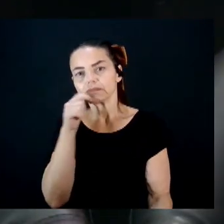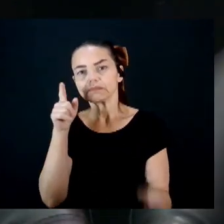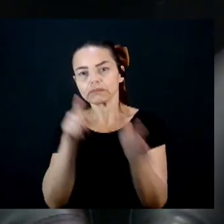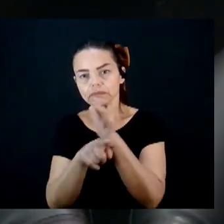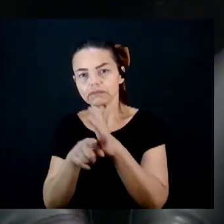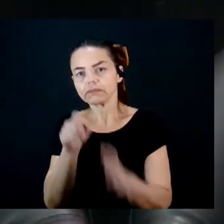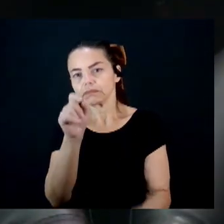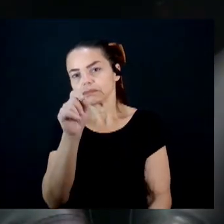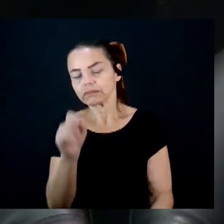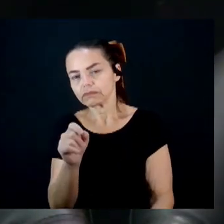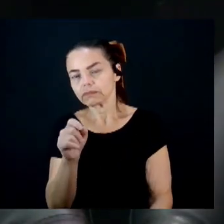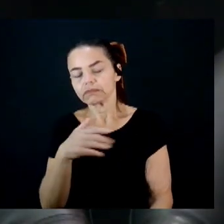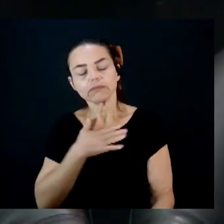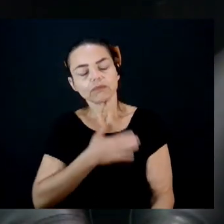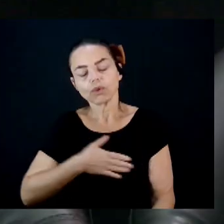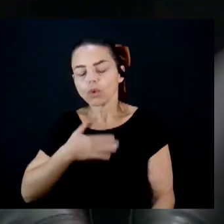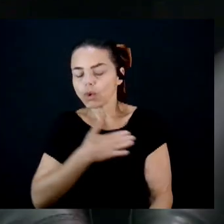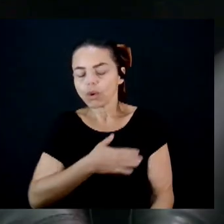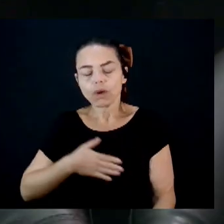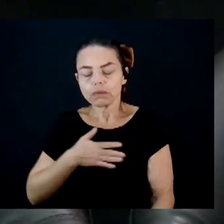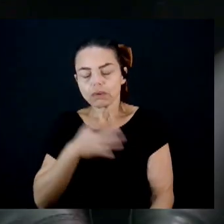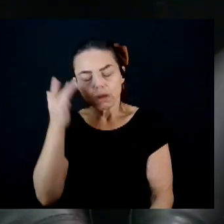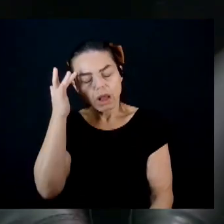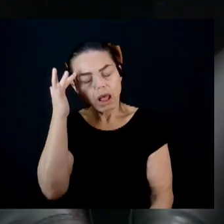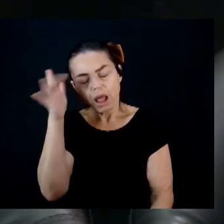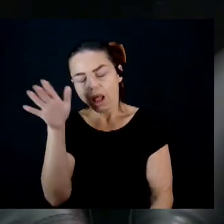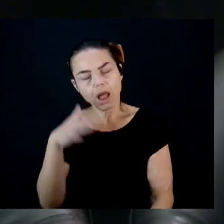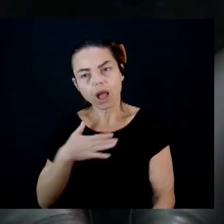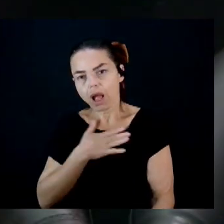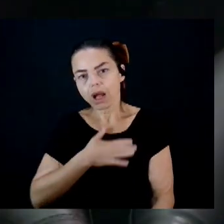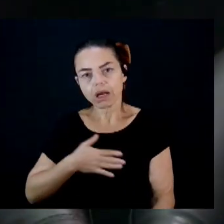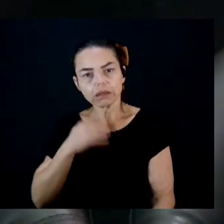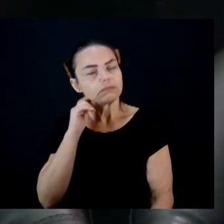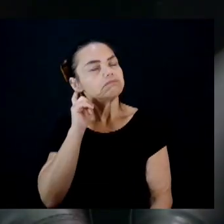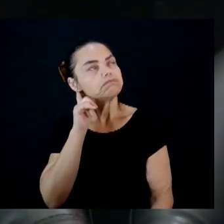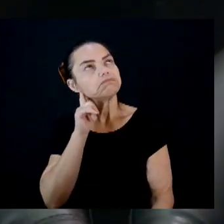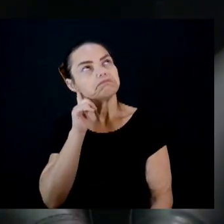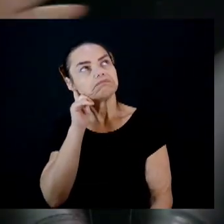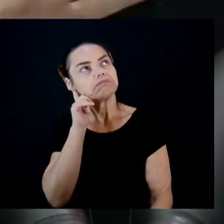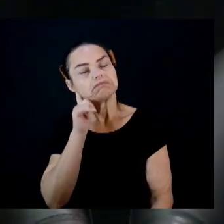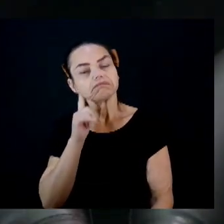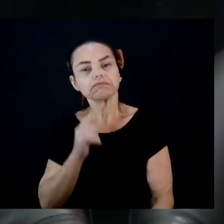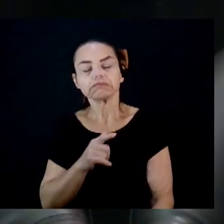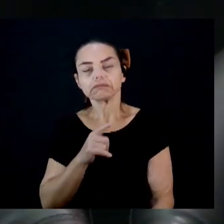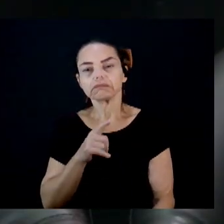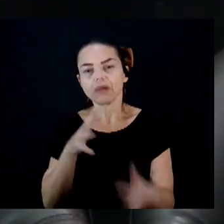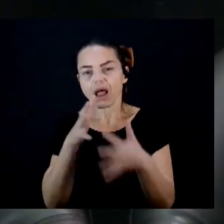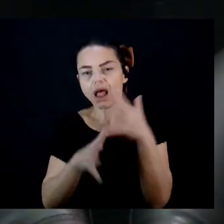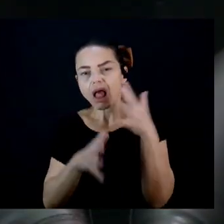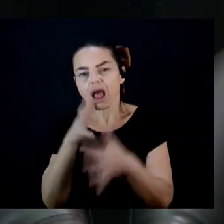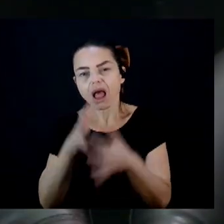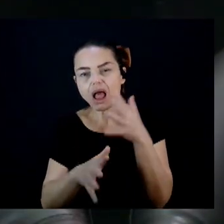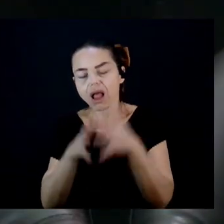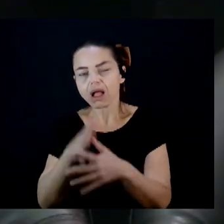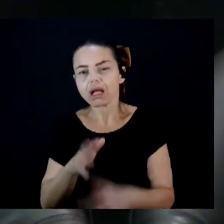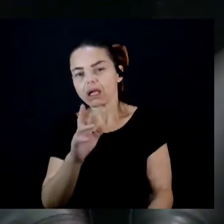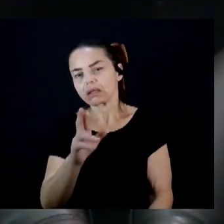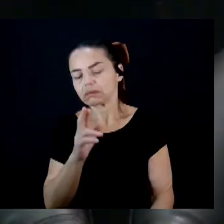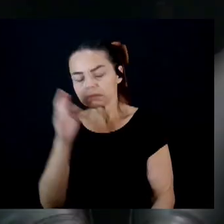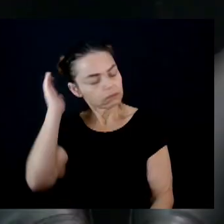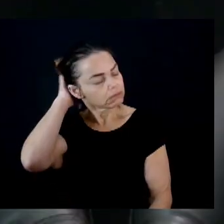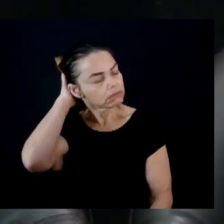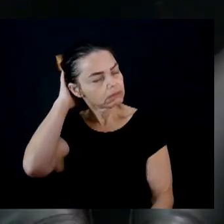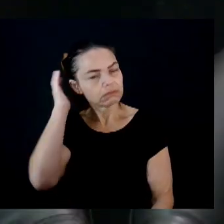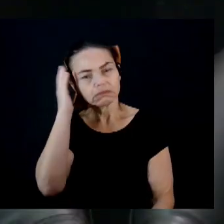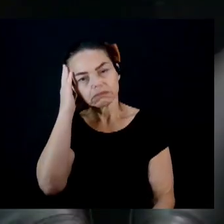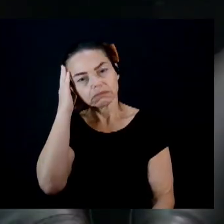dá prazer? Ela não sabe. Ela não sabe, porque ela confunde, ela me responde assim, quando eu